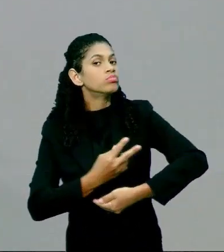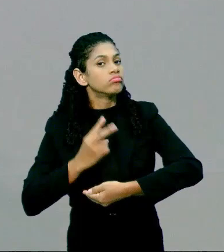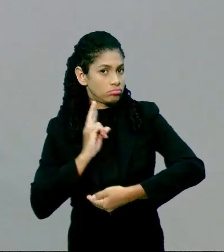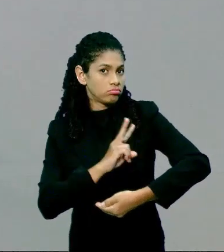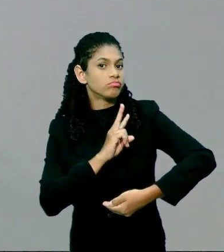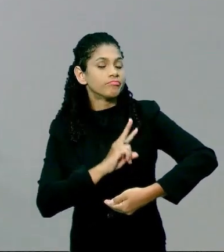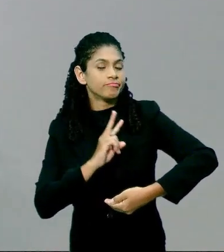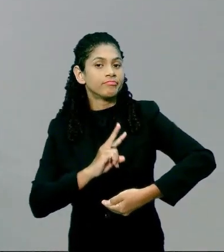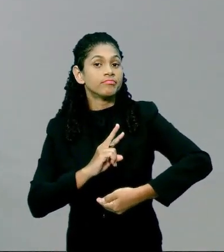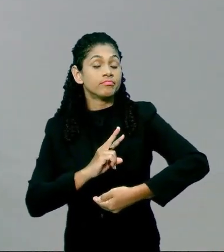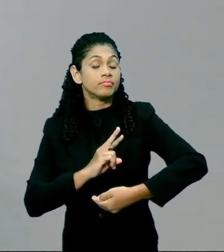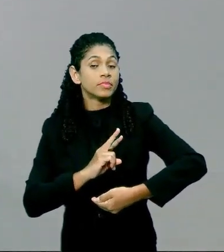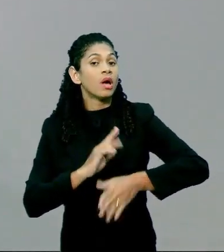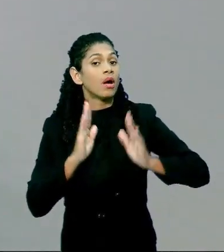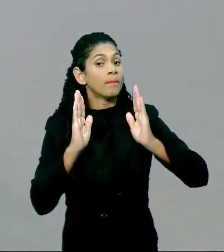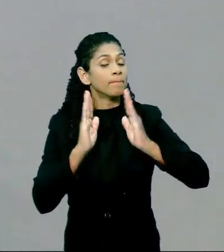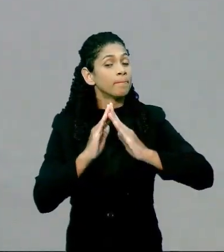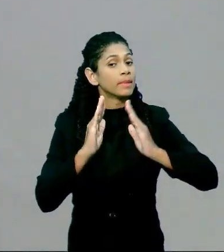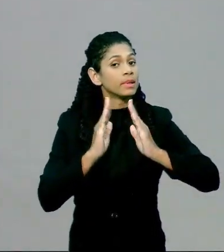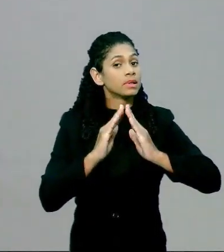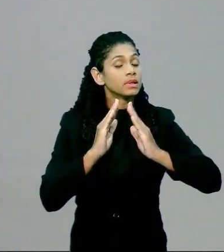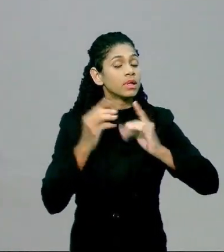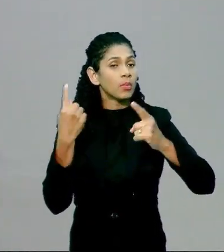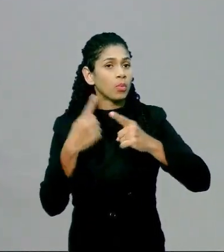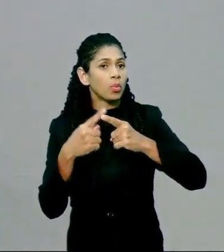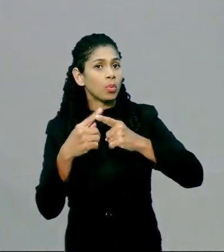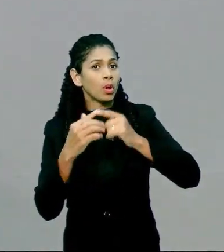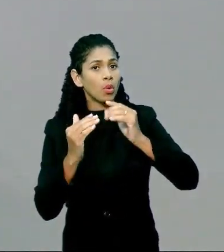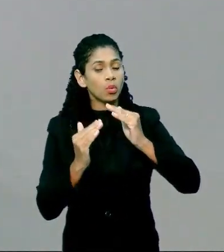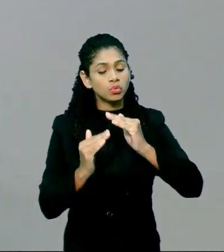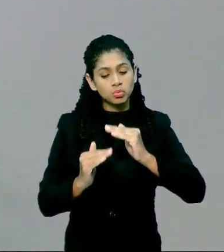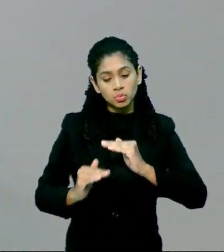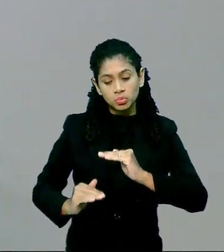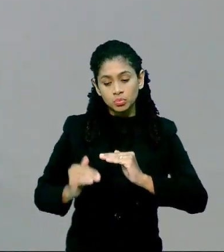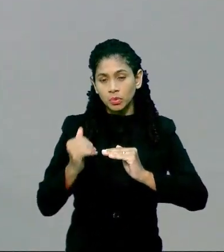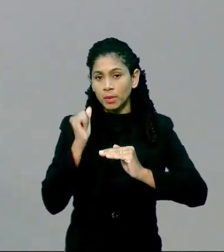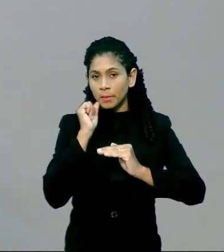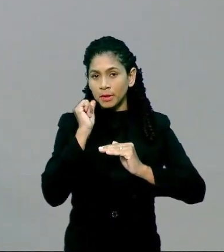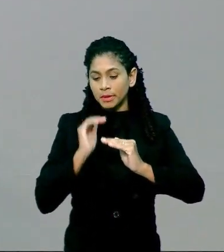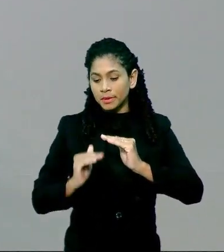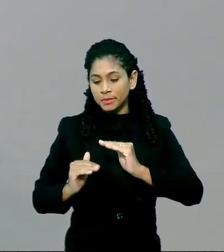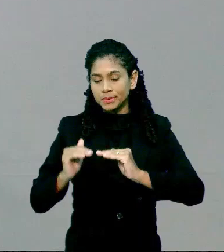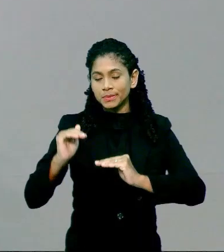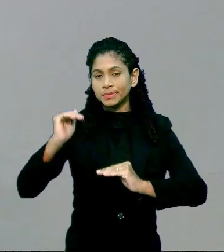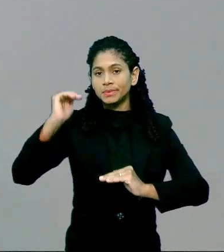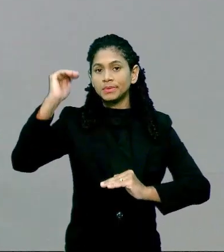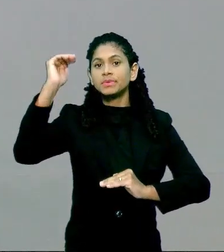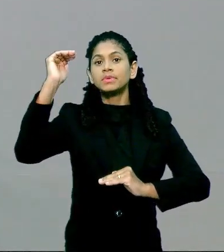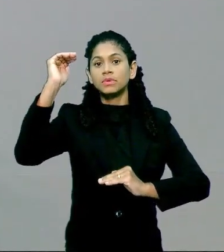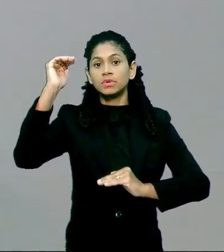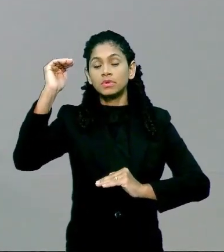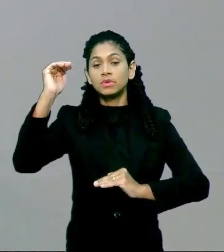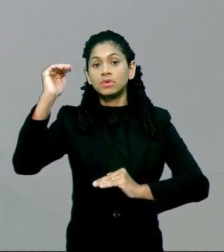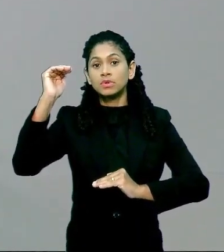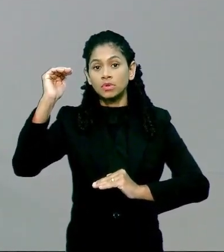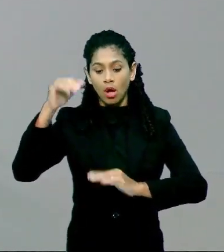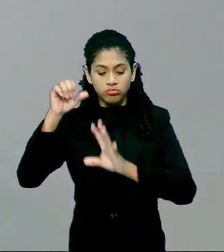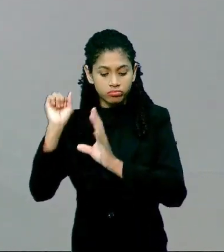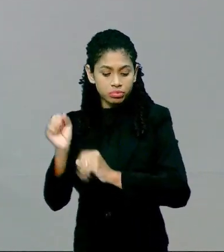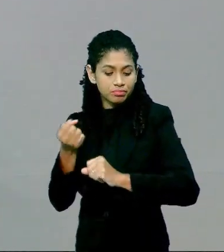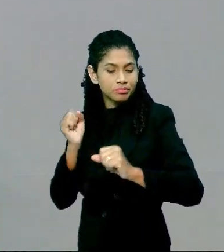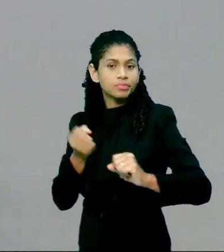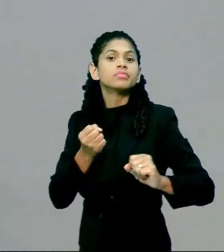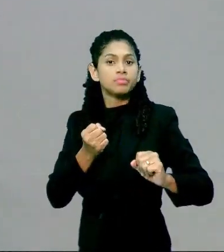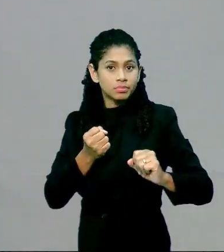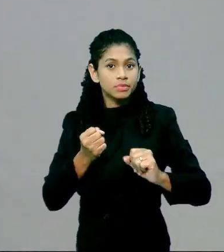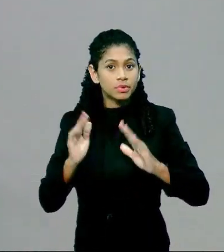uma casona para cuidar. Então, esse direcionamento de que menina brinque de boneca, brinque de casinha, é